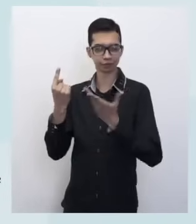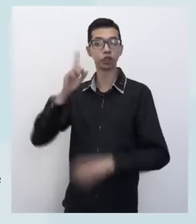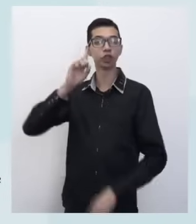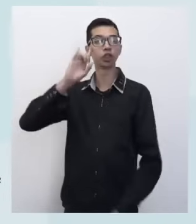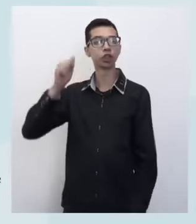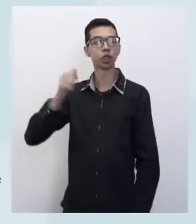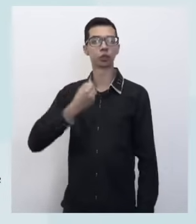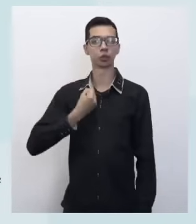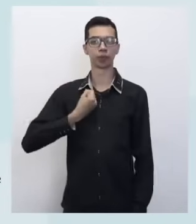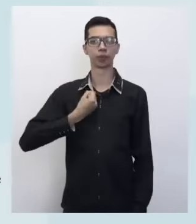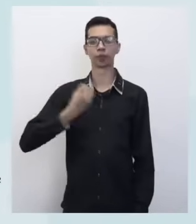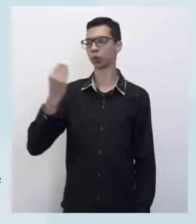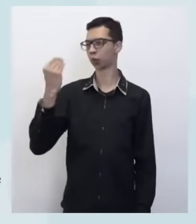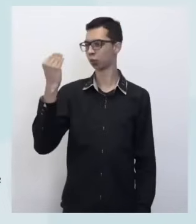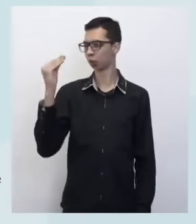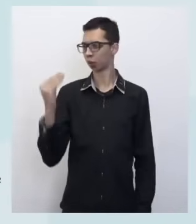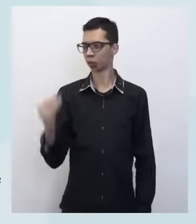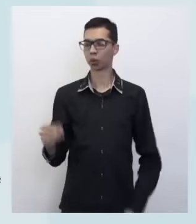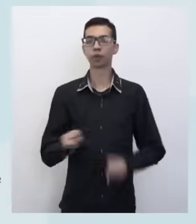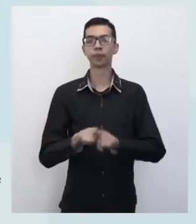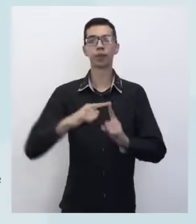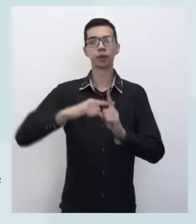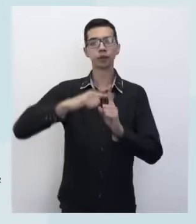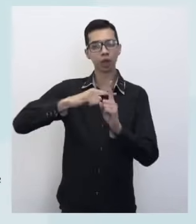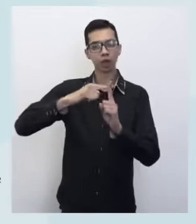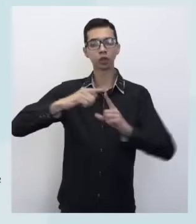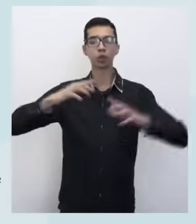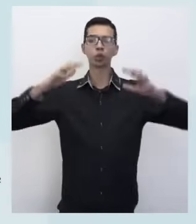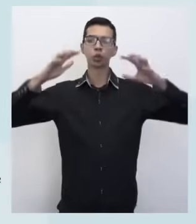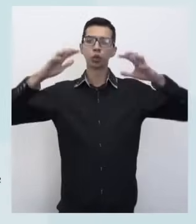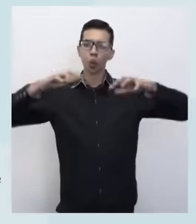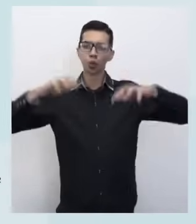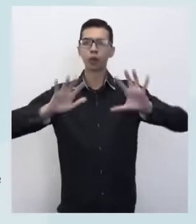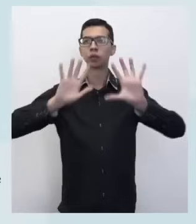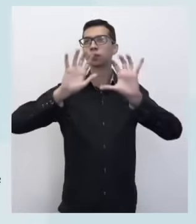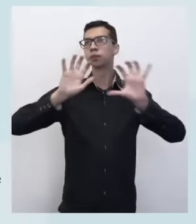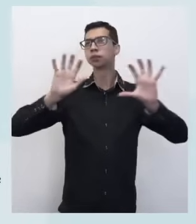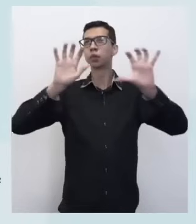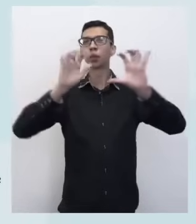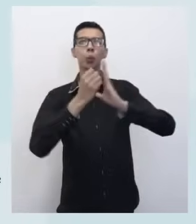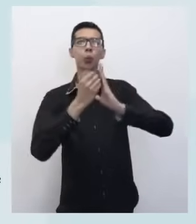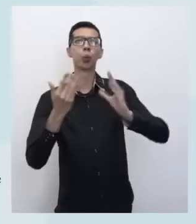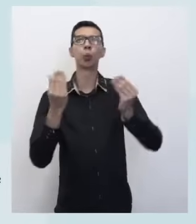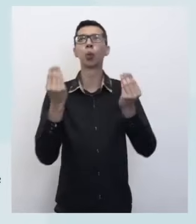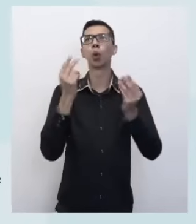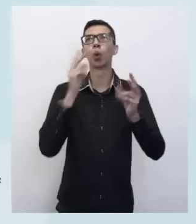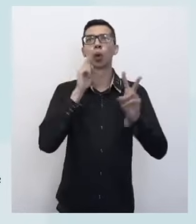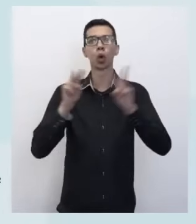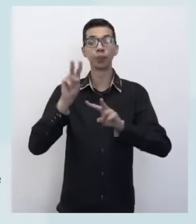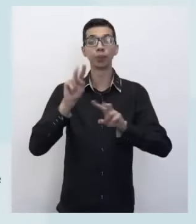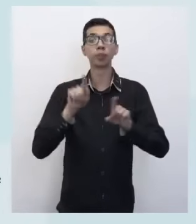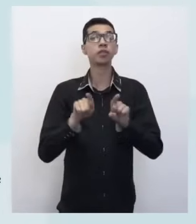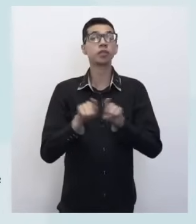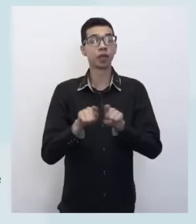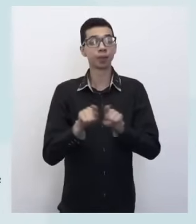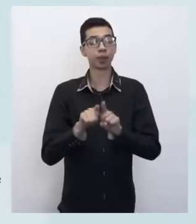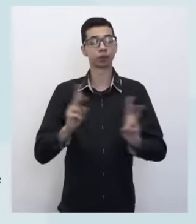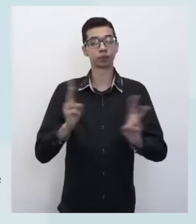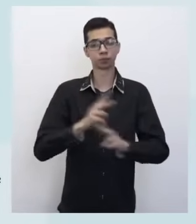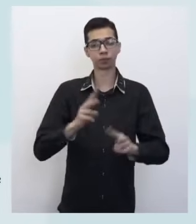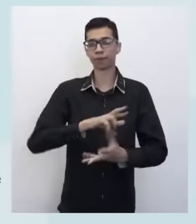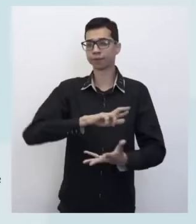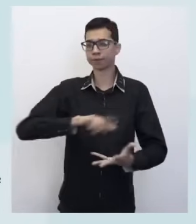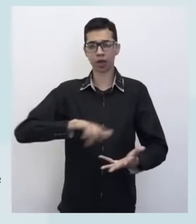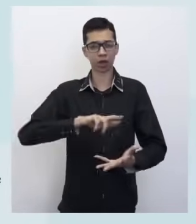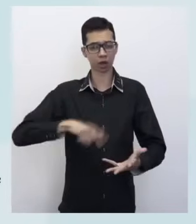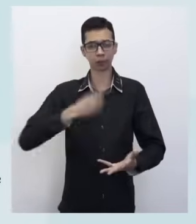aí tem temperatura, chuva, nebulosidade, vento, sensações pessoais, outras ocorrências. E você vai